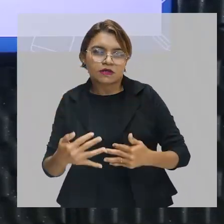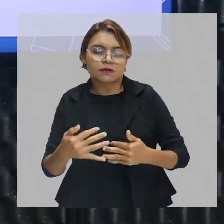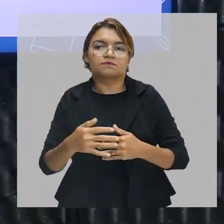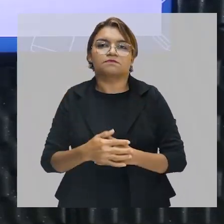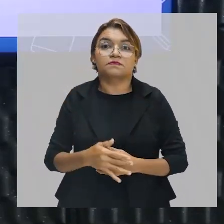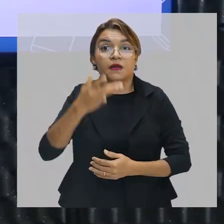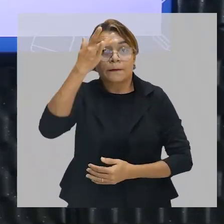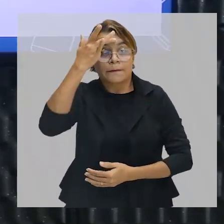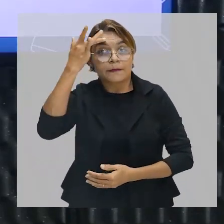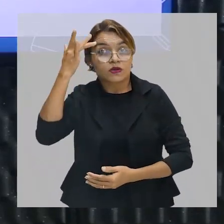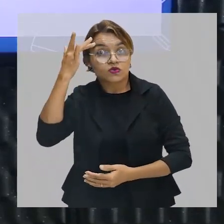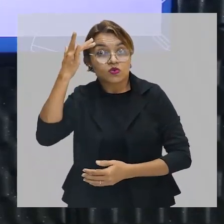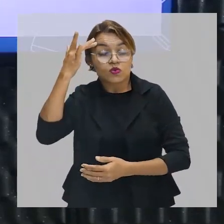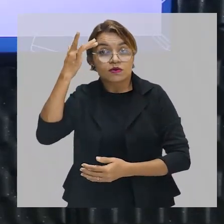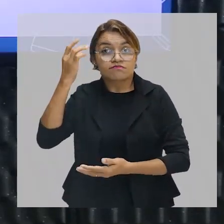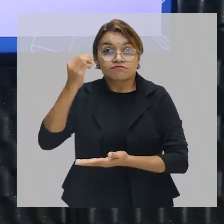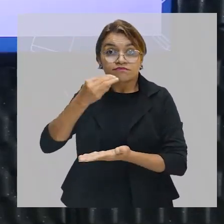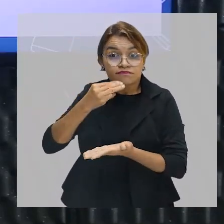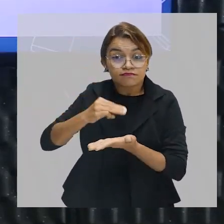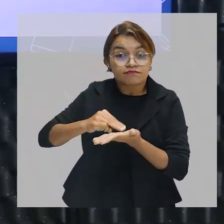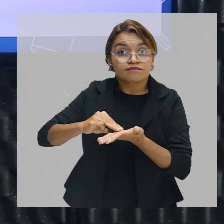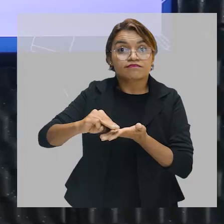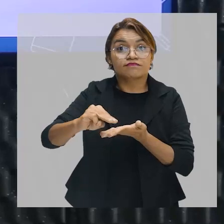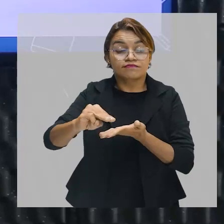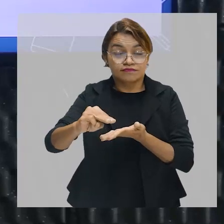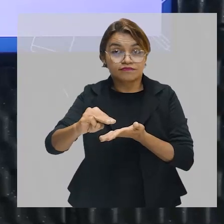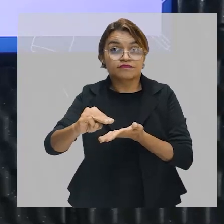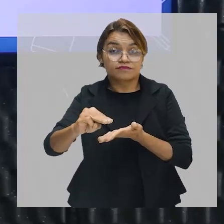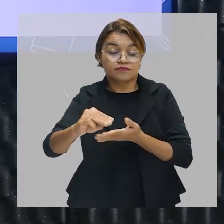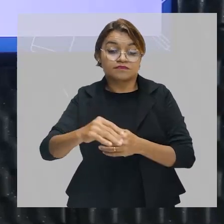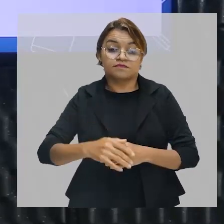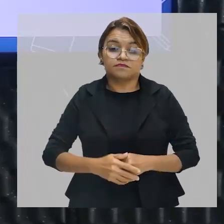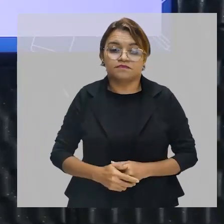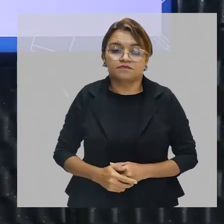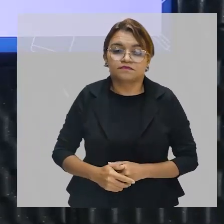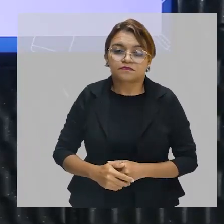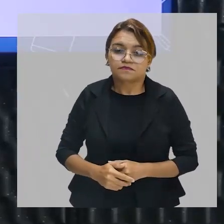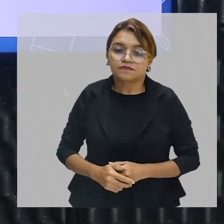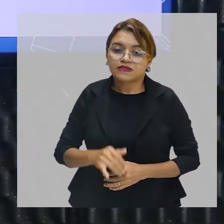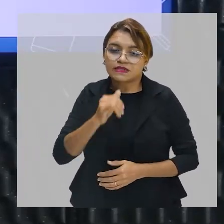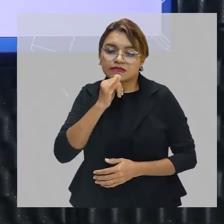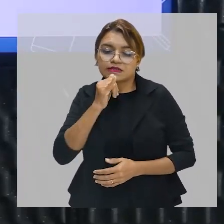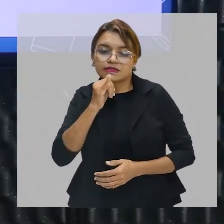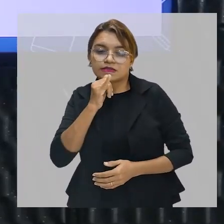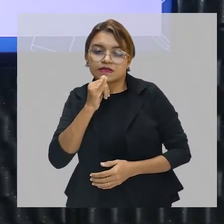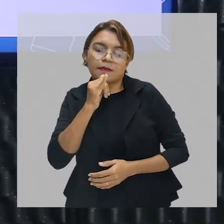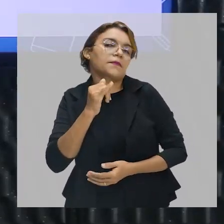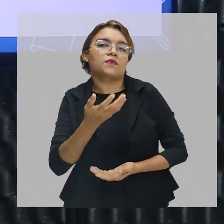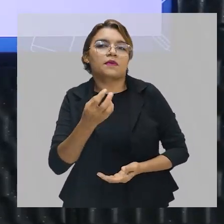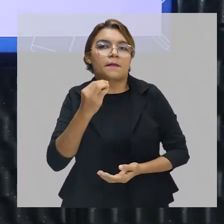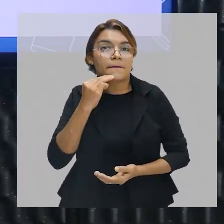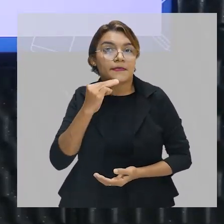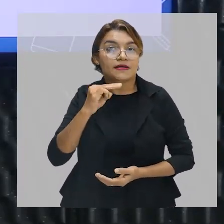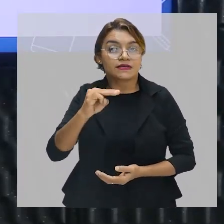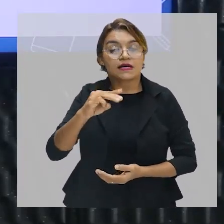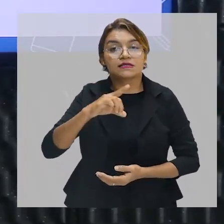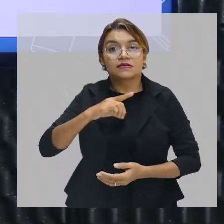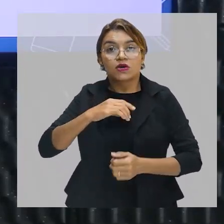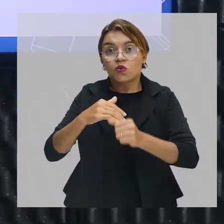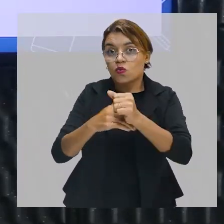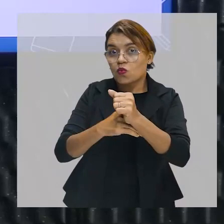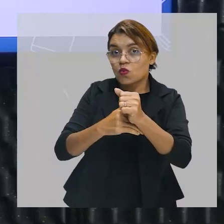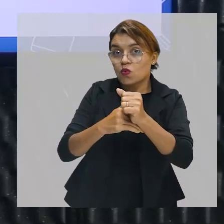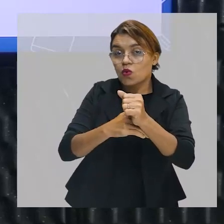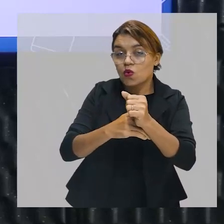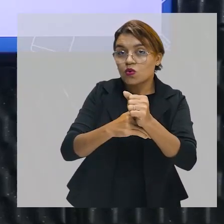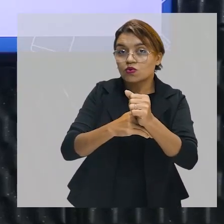emissor vai passar uma mensagem ao receptor. Lembrando que essa mensagem ela possui um código que representa